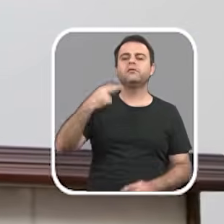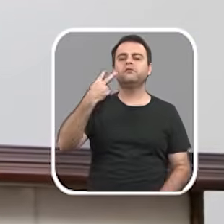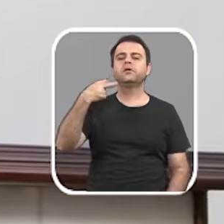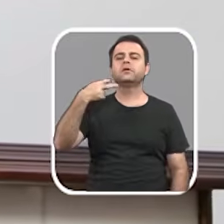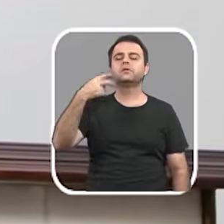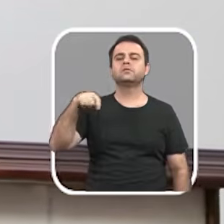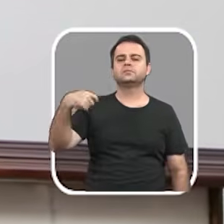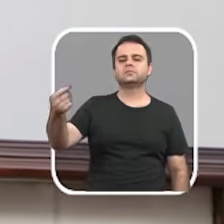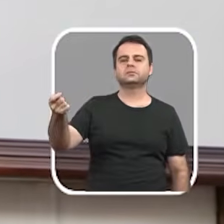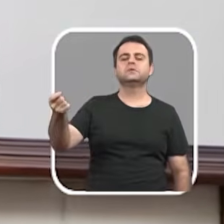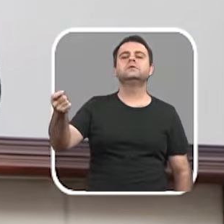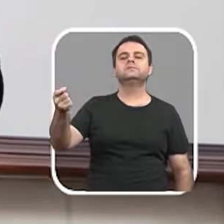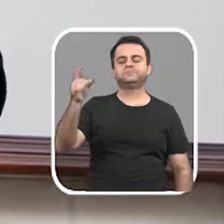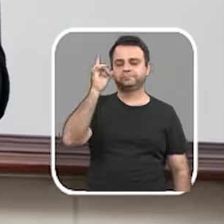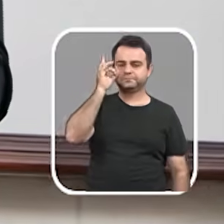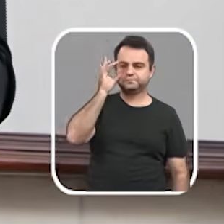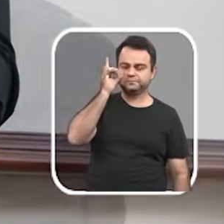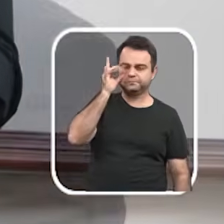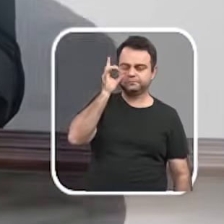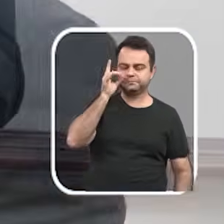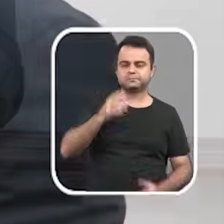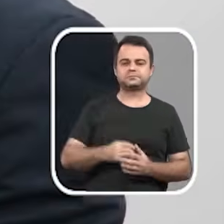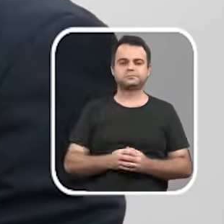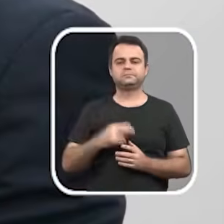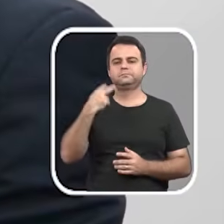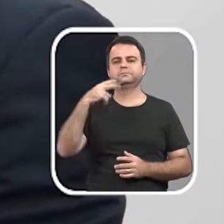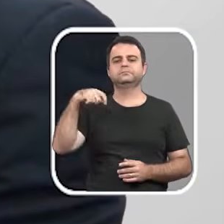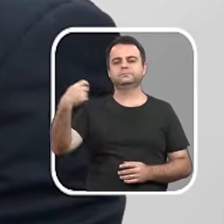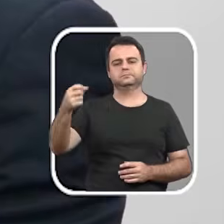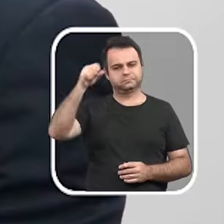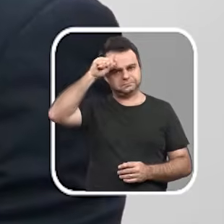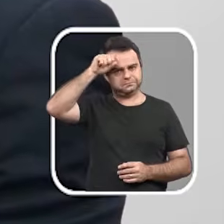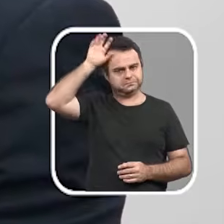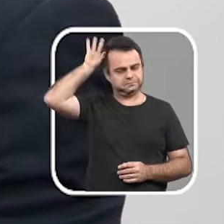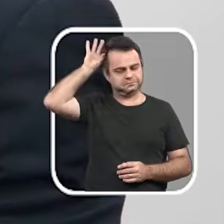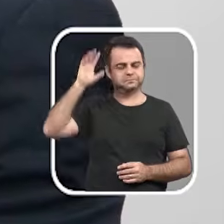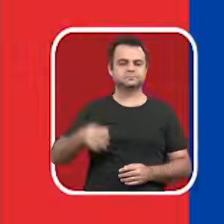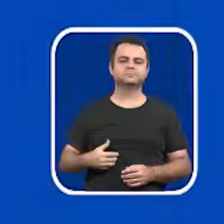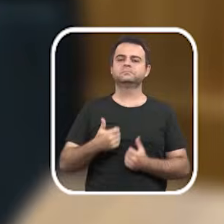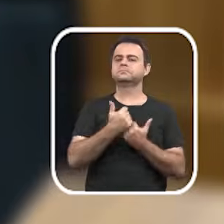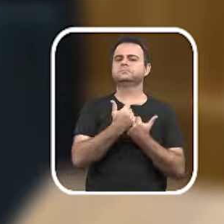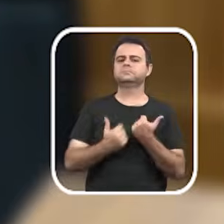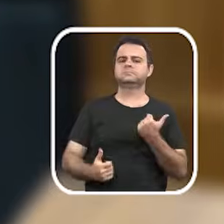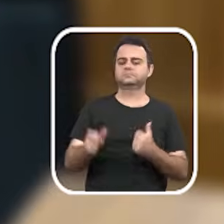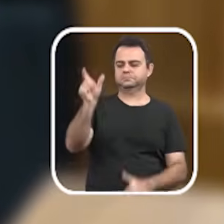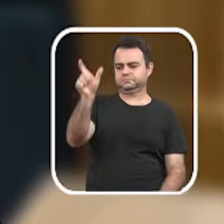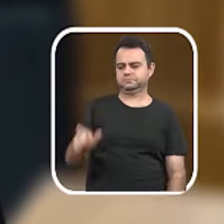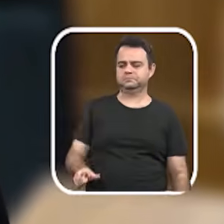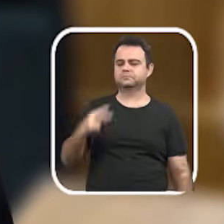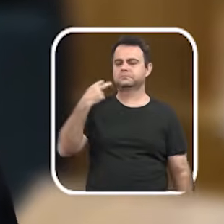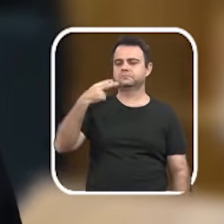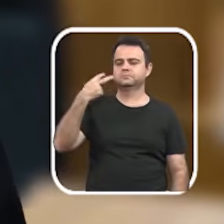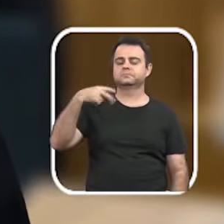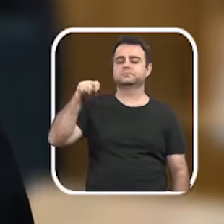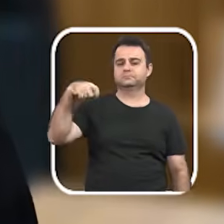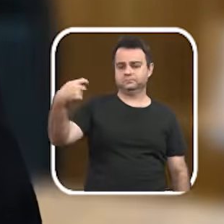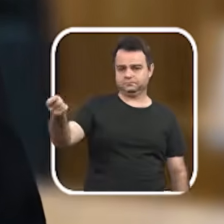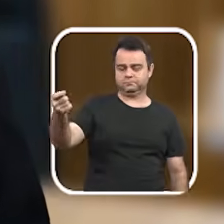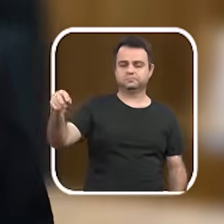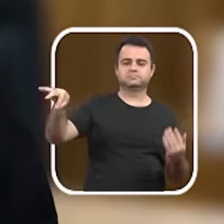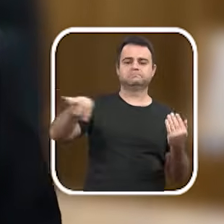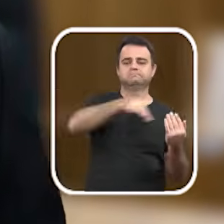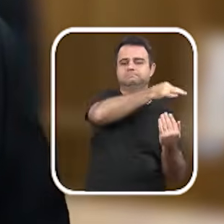são os vereadores Bruno Moura, do PRD, e João Paulo Rilo, do PSOL. O suplente da comissão é o